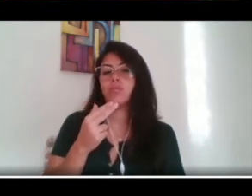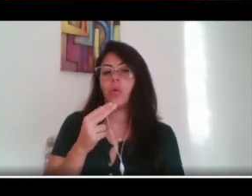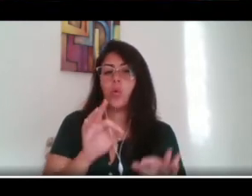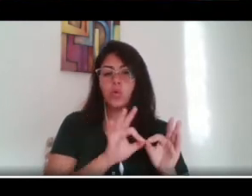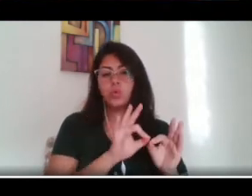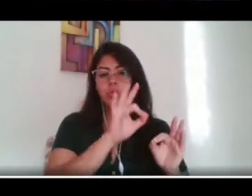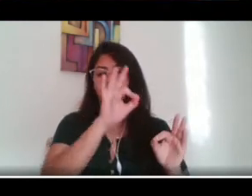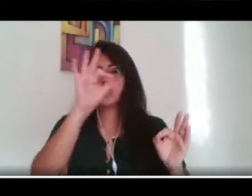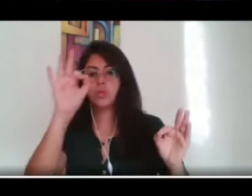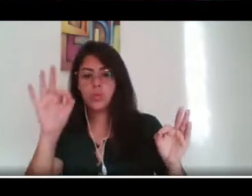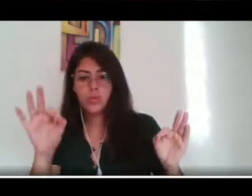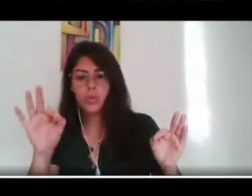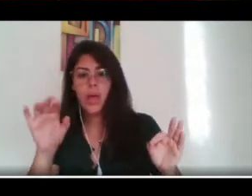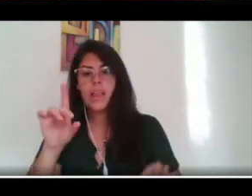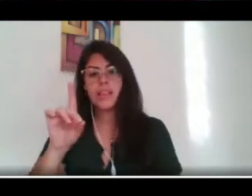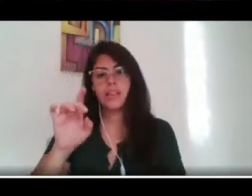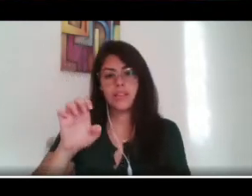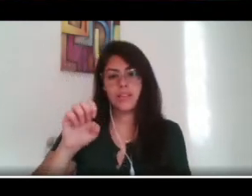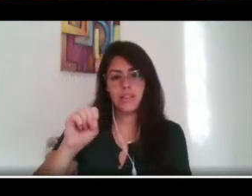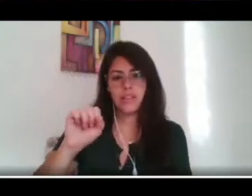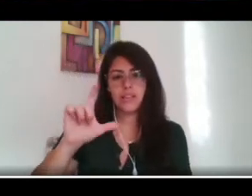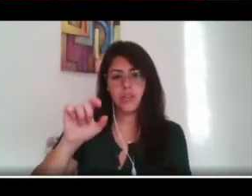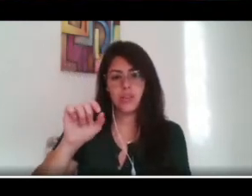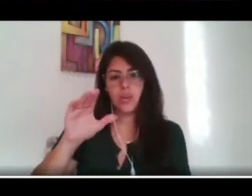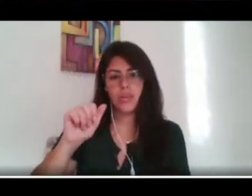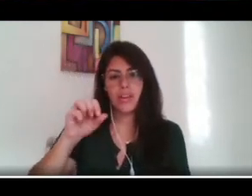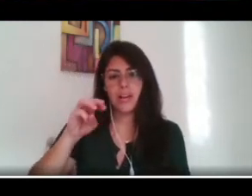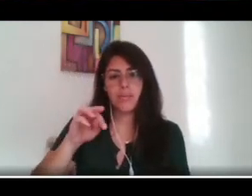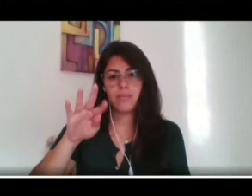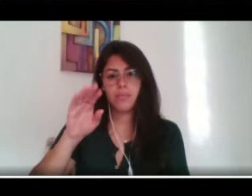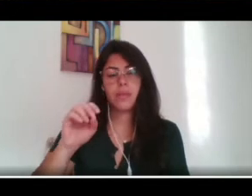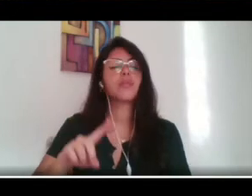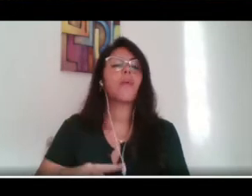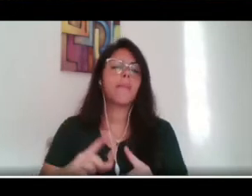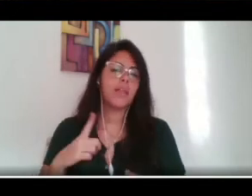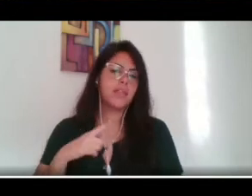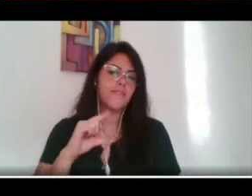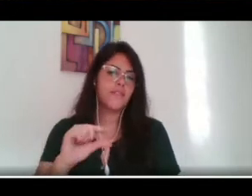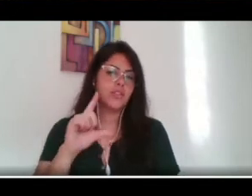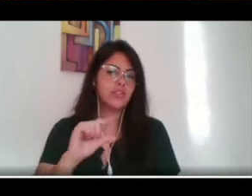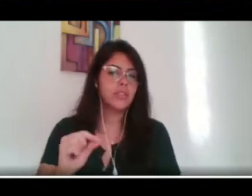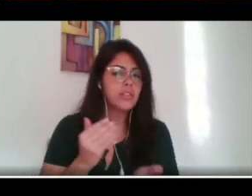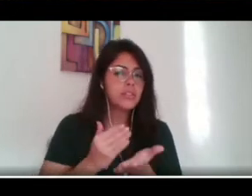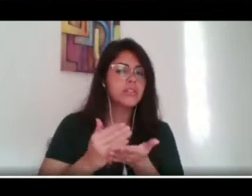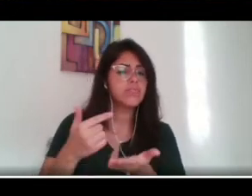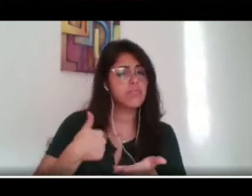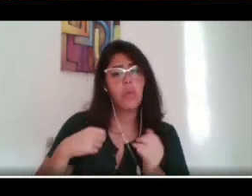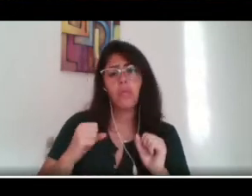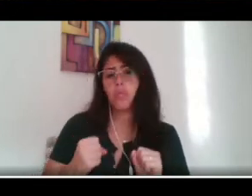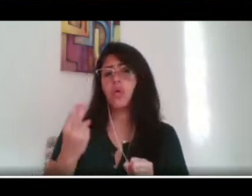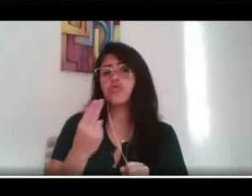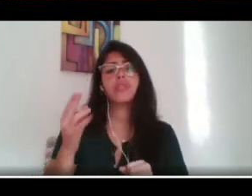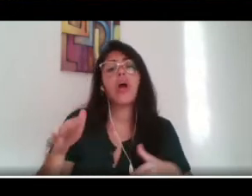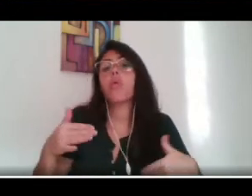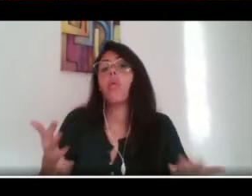inicial, a equação que eu posso usar é essa aqui, né? VY ao quadrado é igual a um V0Y